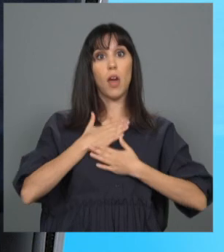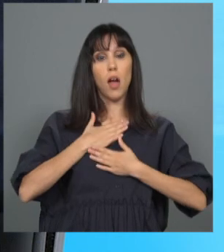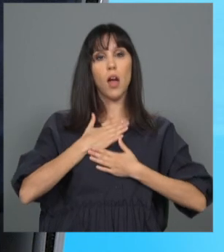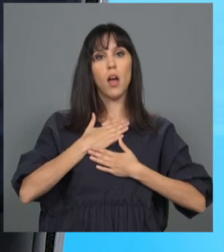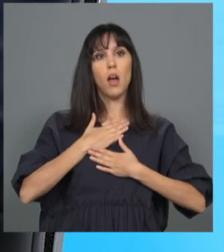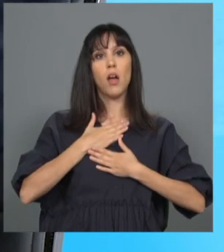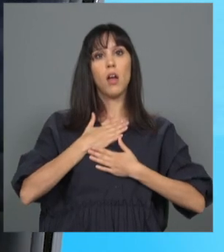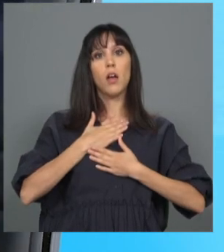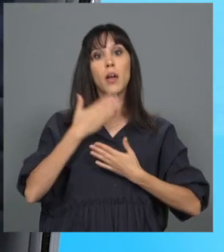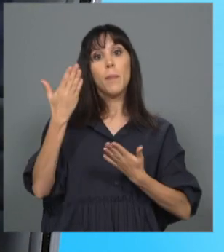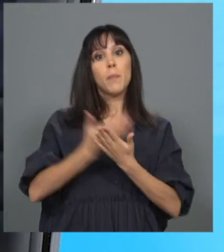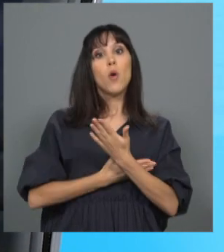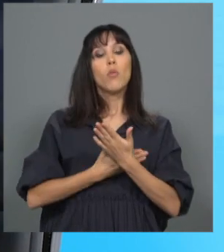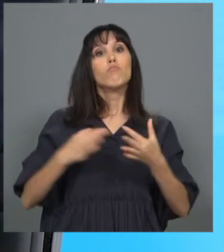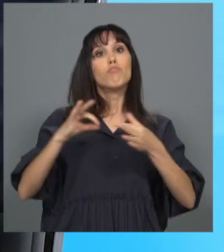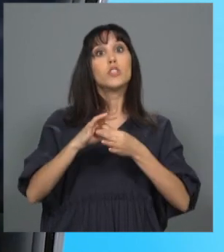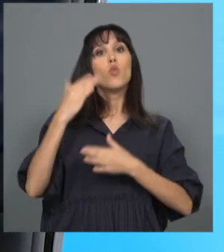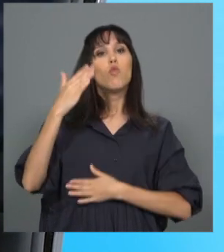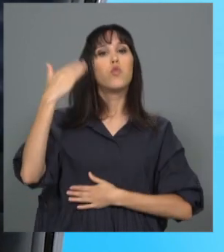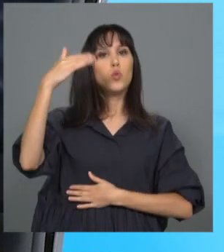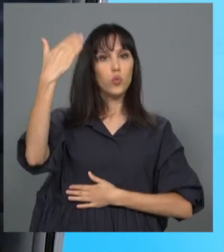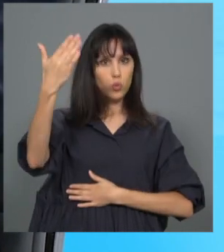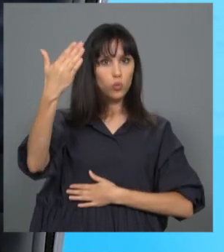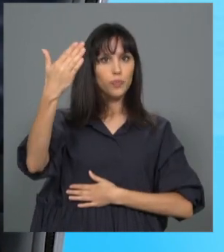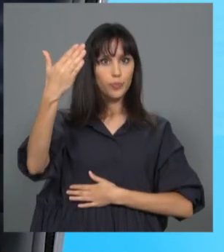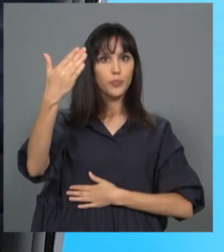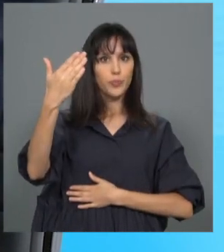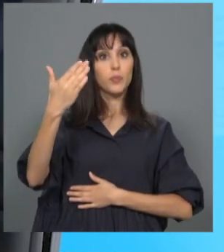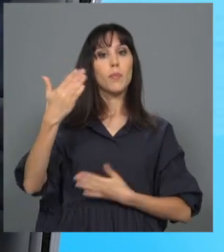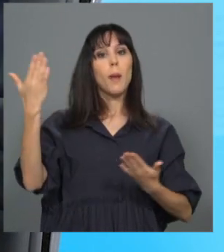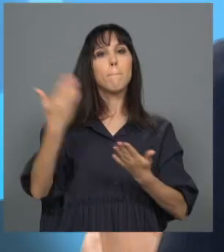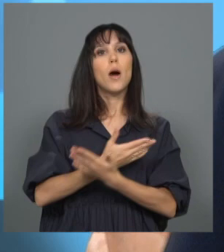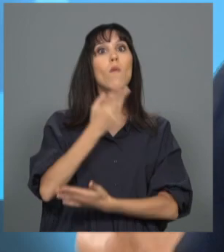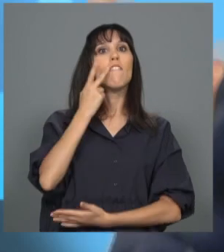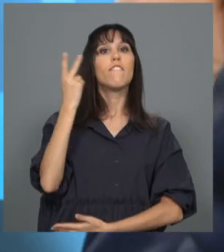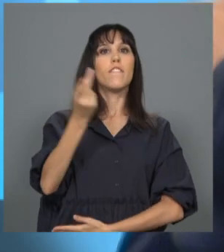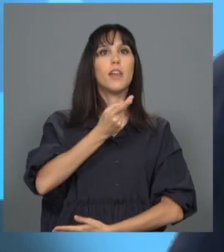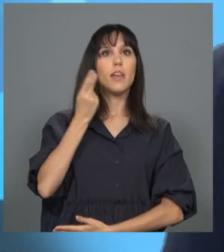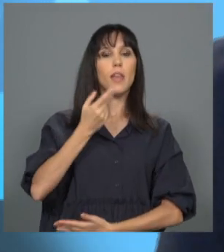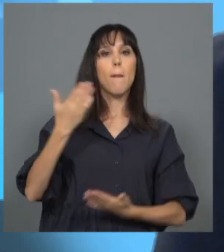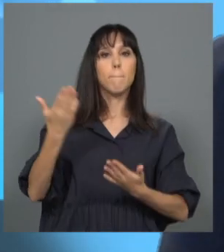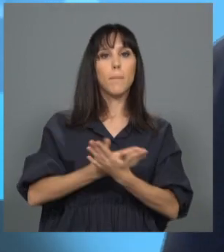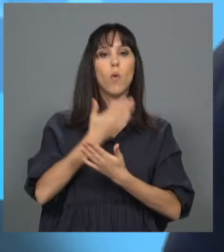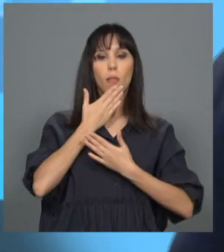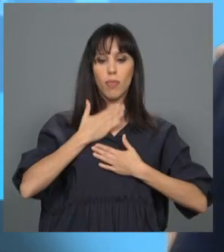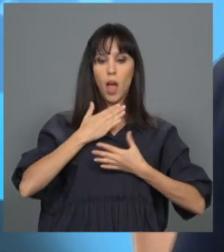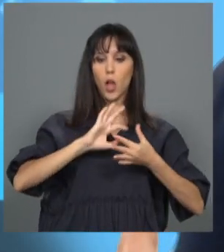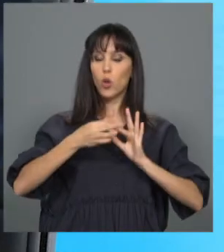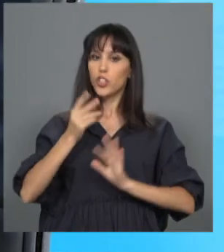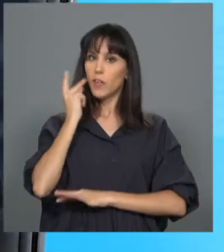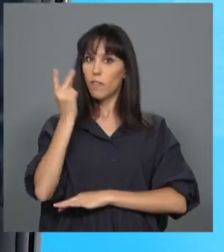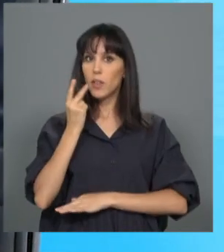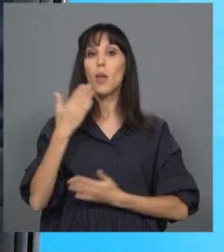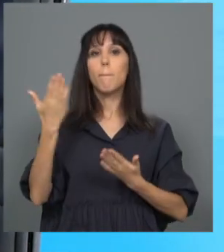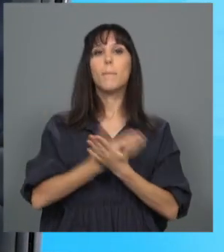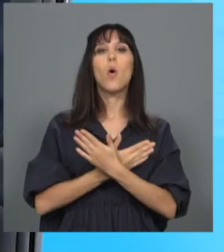o pão que é o pão do futuro, o pão da vida, o pão que dá sentido à vida, o pão da